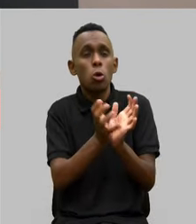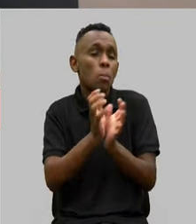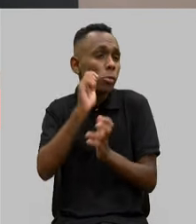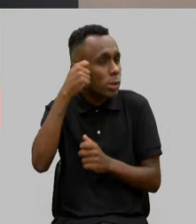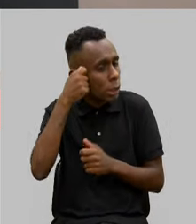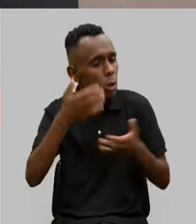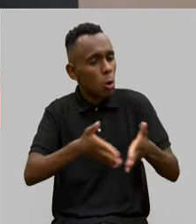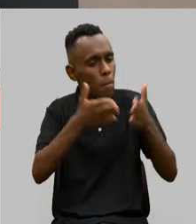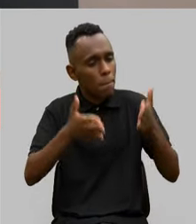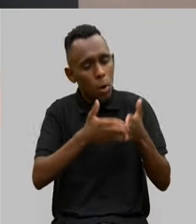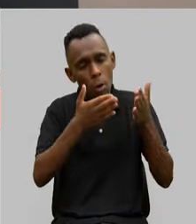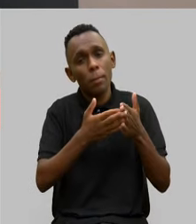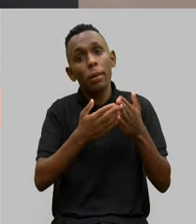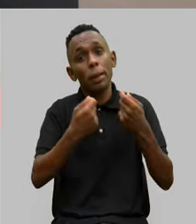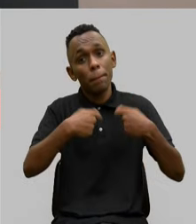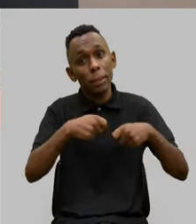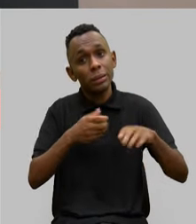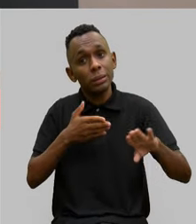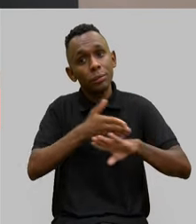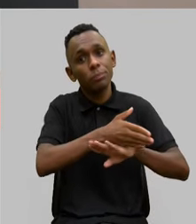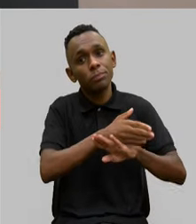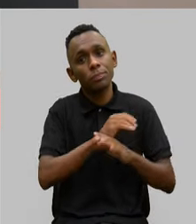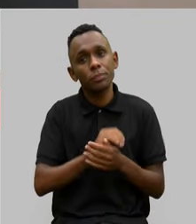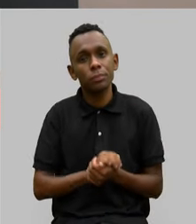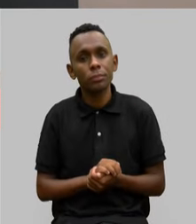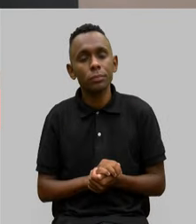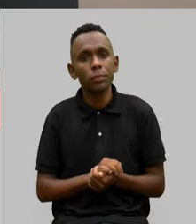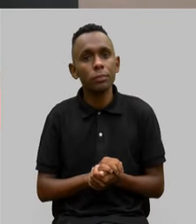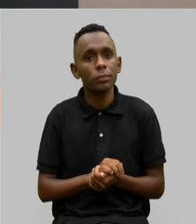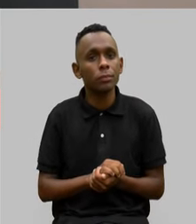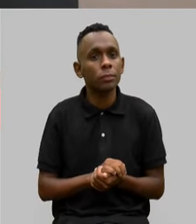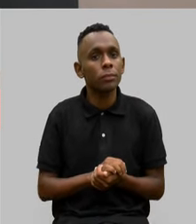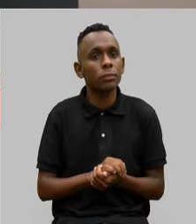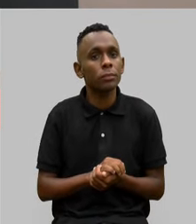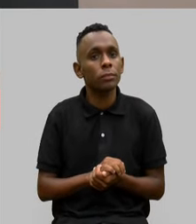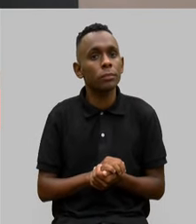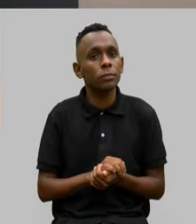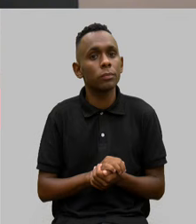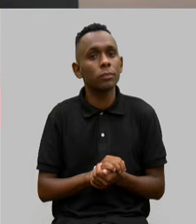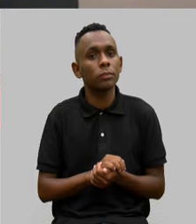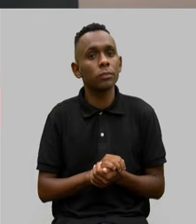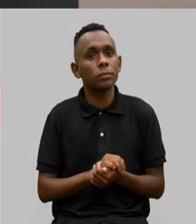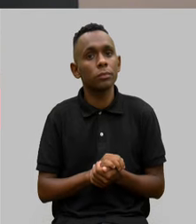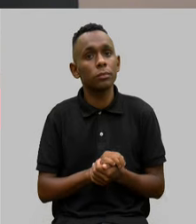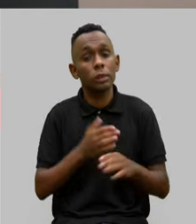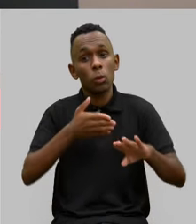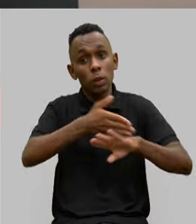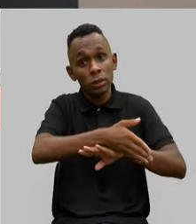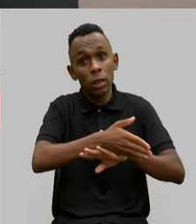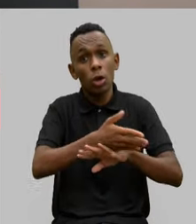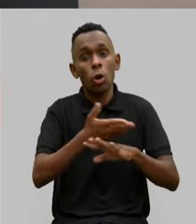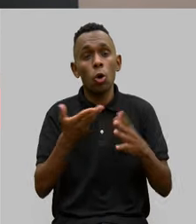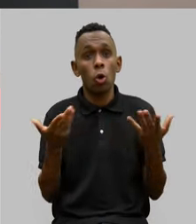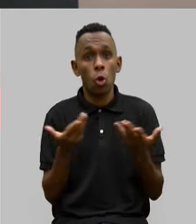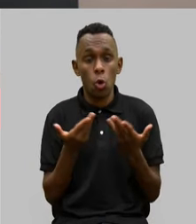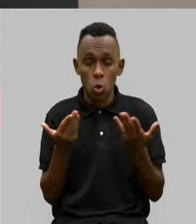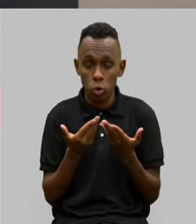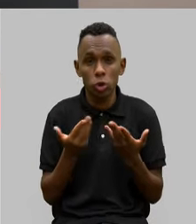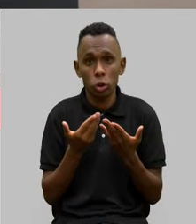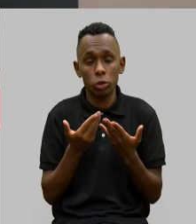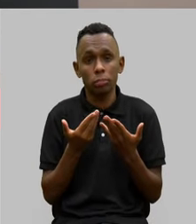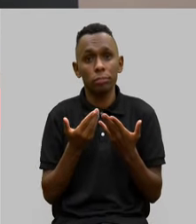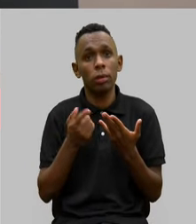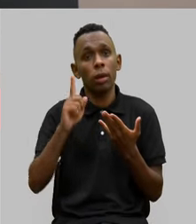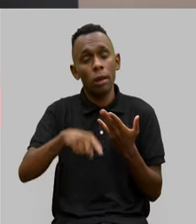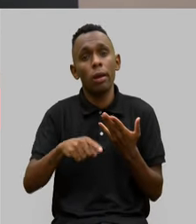estão precisando desse acesso o acesso hoje tem sido suprido em grande parte